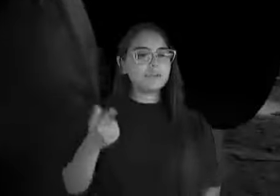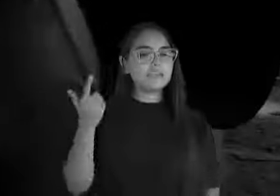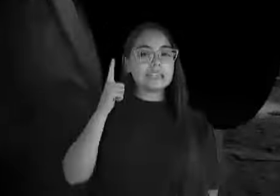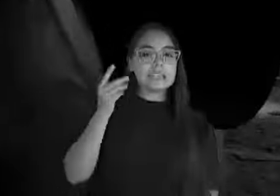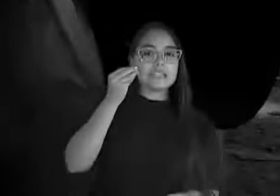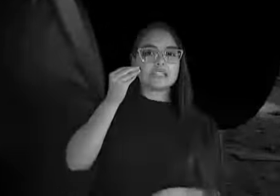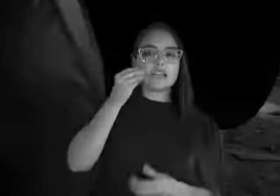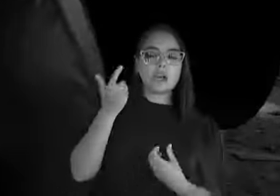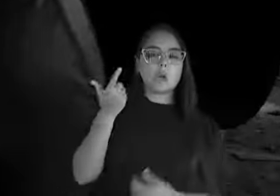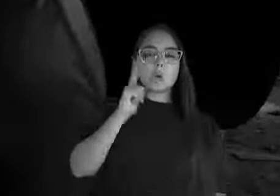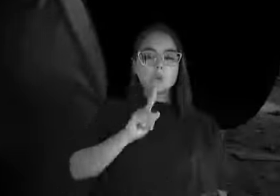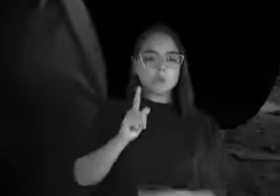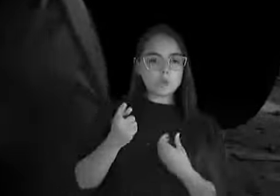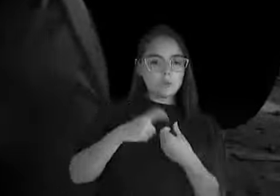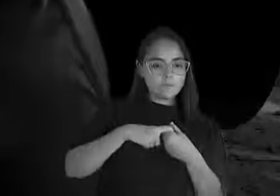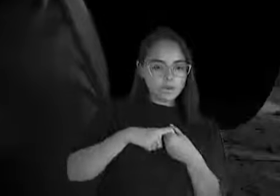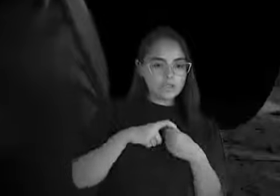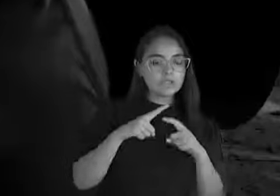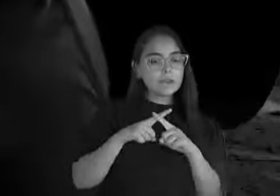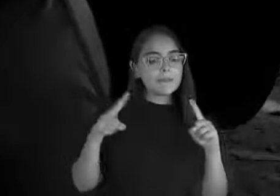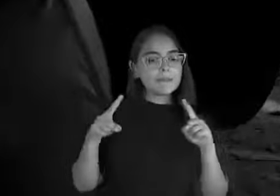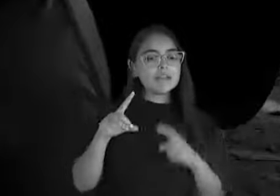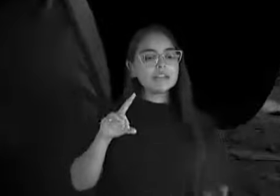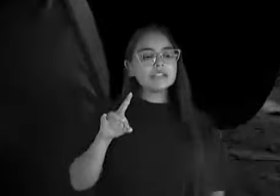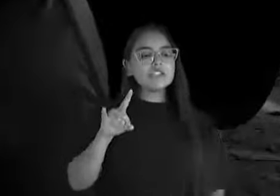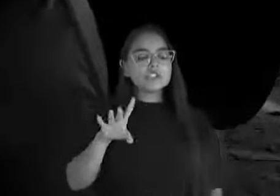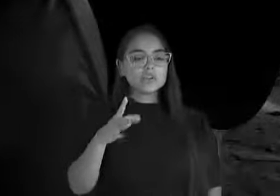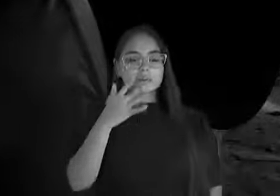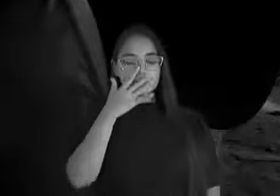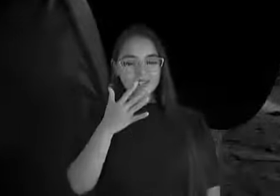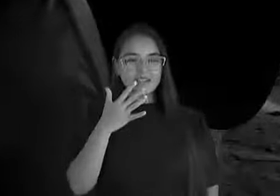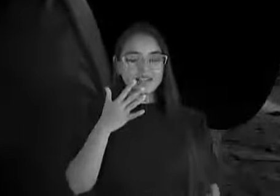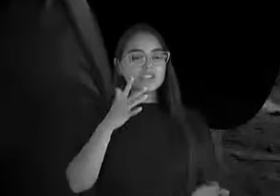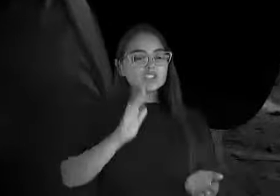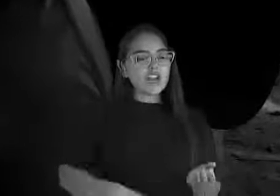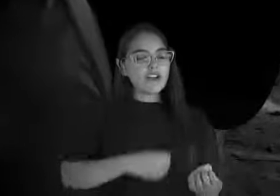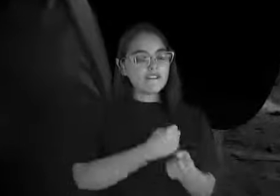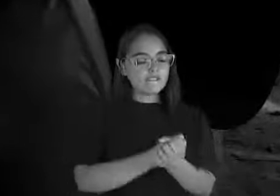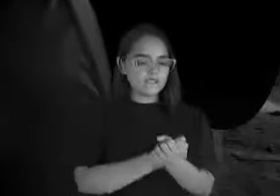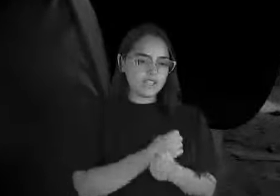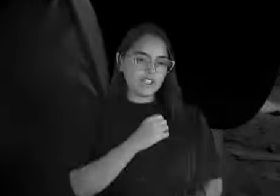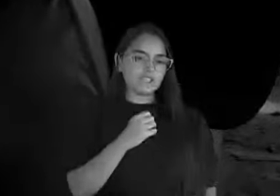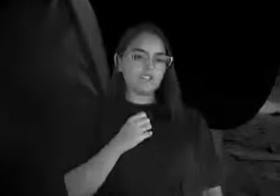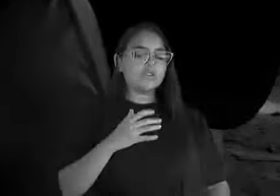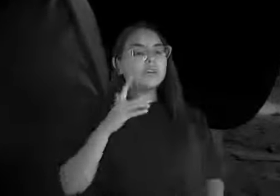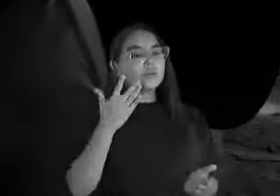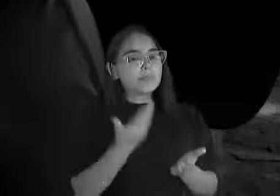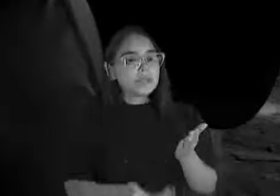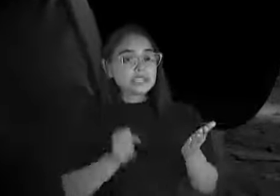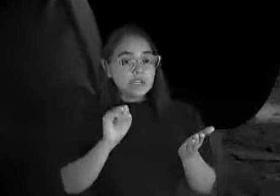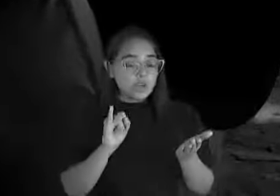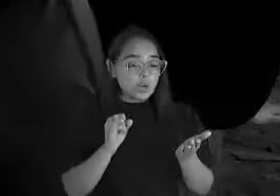Era para recuperar o que eu tinha perdido. Mas era só auto-engano meu. Cada vez que eu apostava, eu perdia. Só que eu